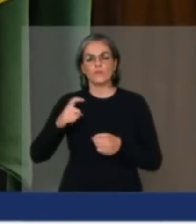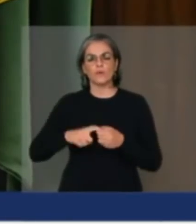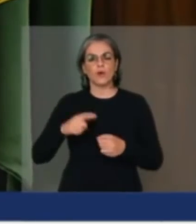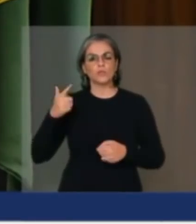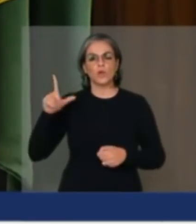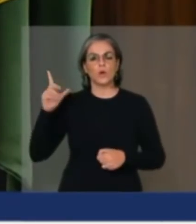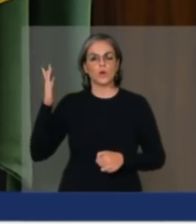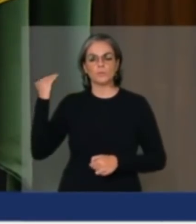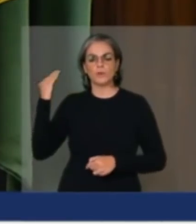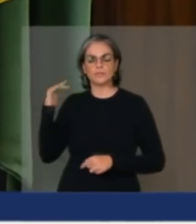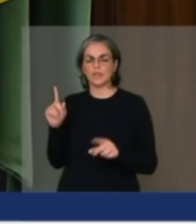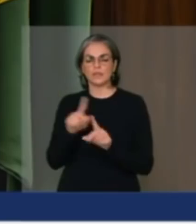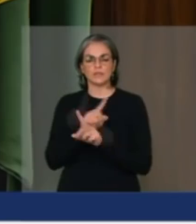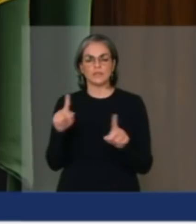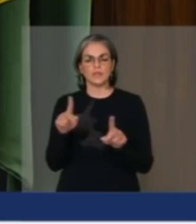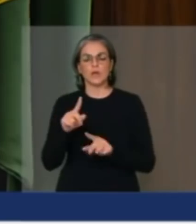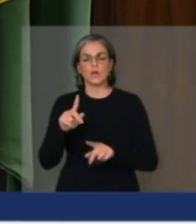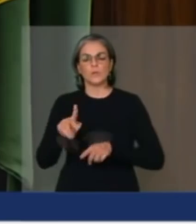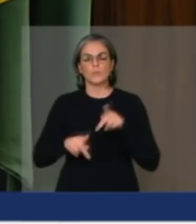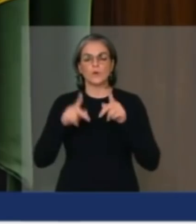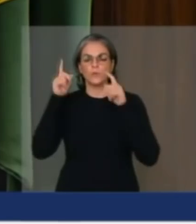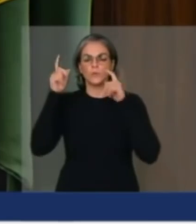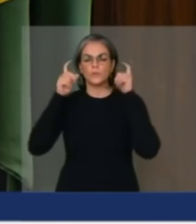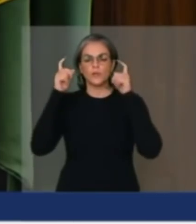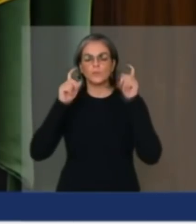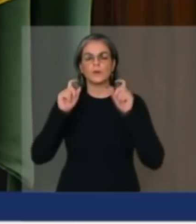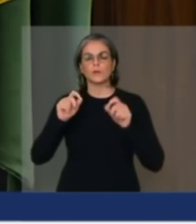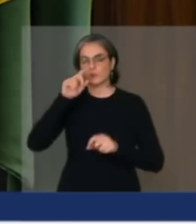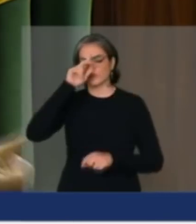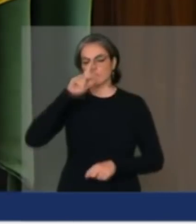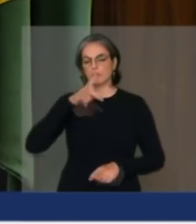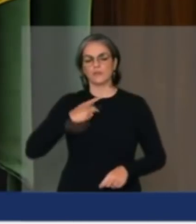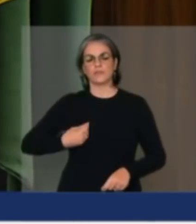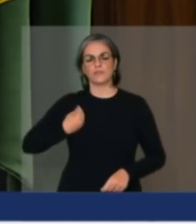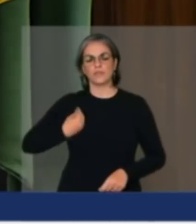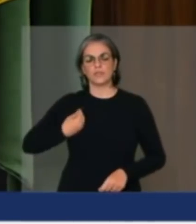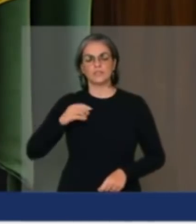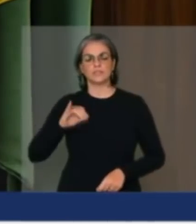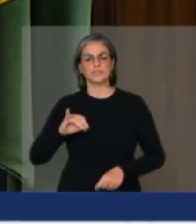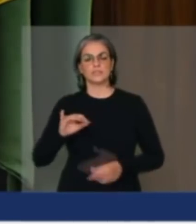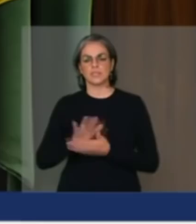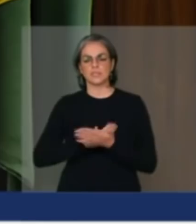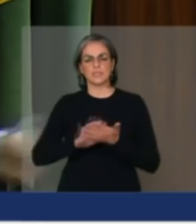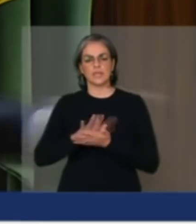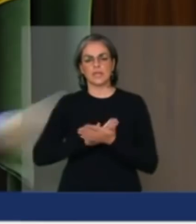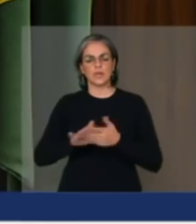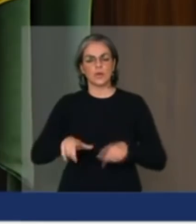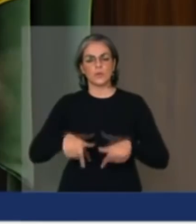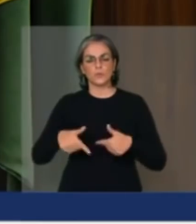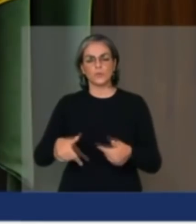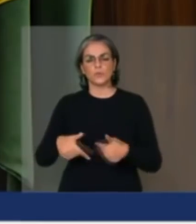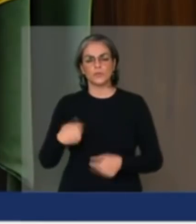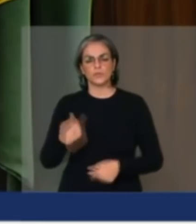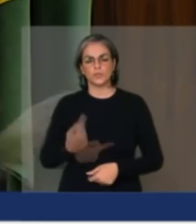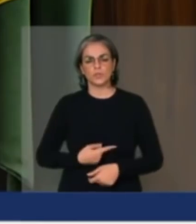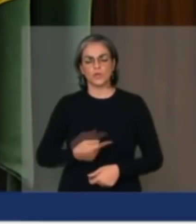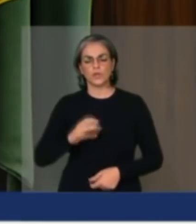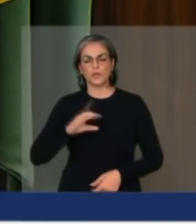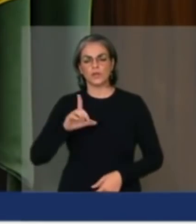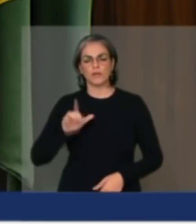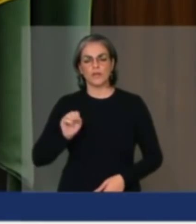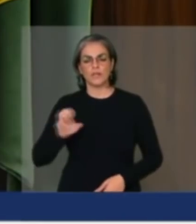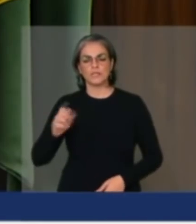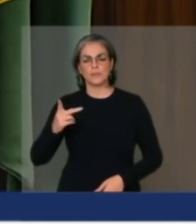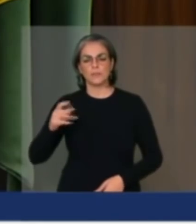foi no passado, não. Esse povo está preocupado consigo próprio. Porque se eles não preocuparem consigo próprio, nós, a classe política, não vamos